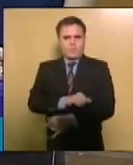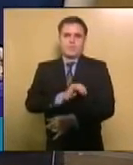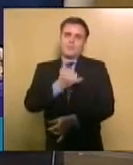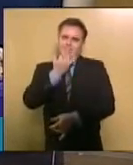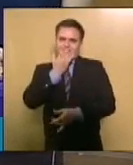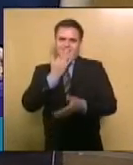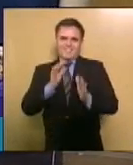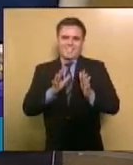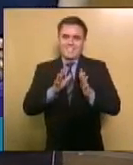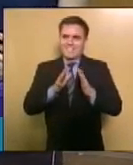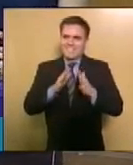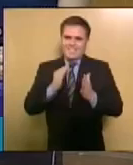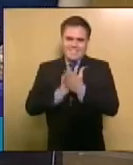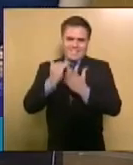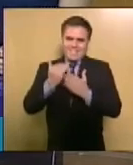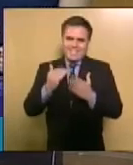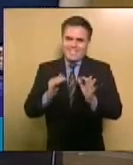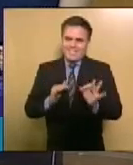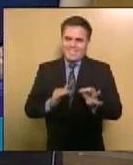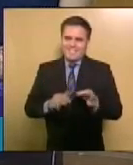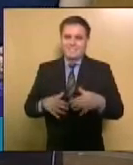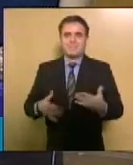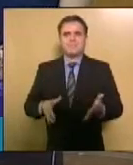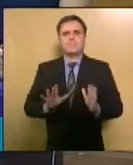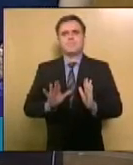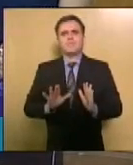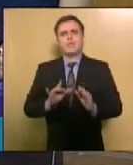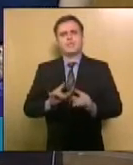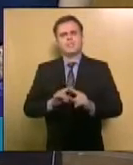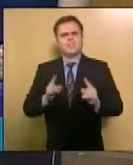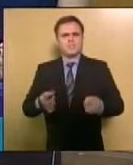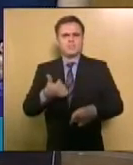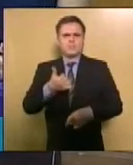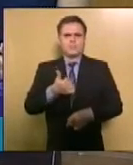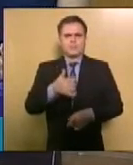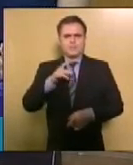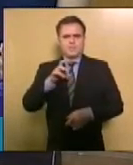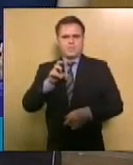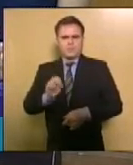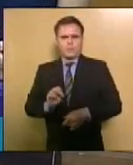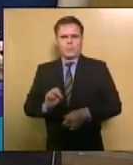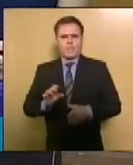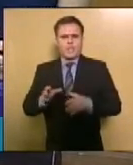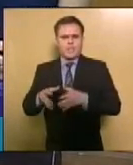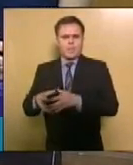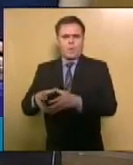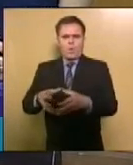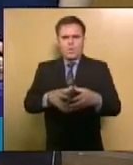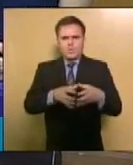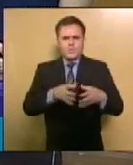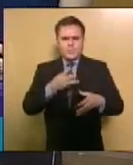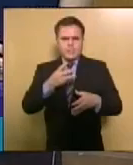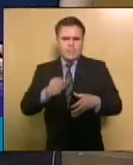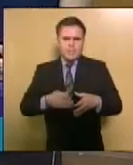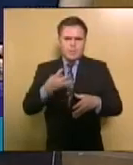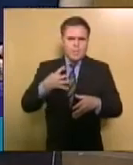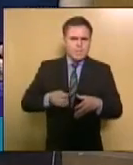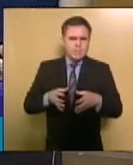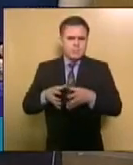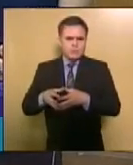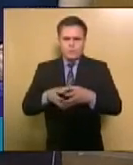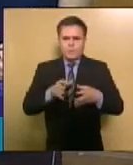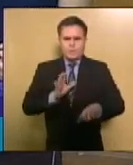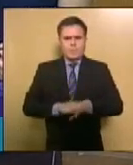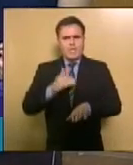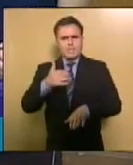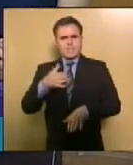pouquinho eh mas eles tinham mais de 150 gangs 30 Ganges ou 40 Ganges com mais